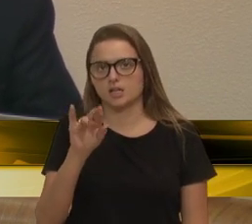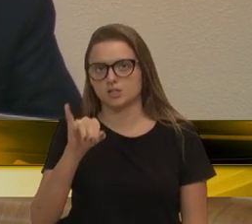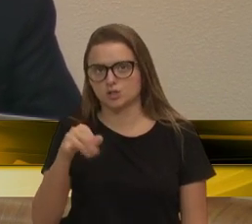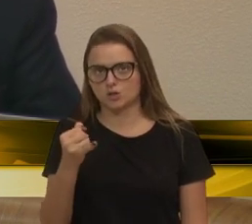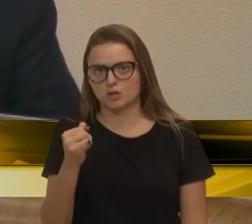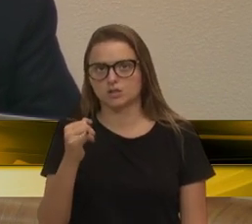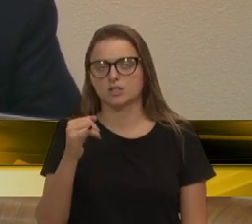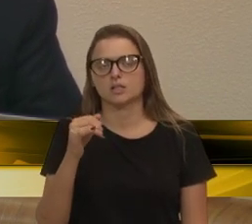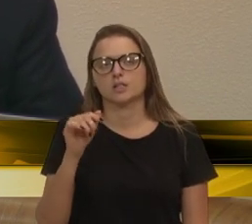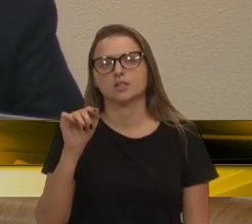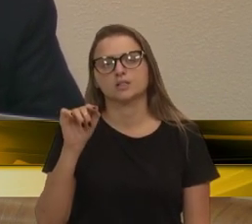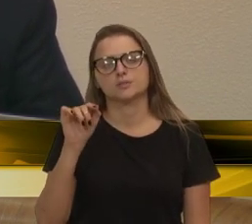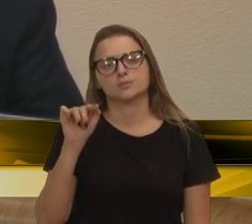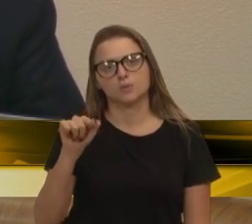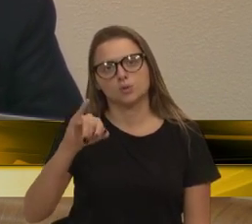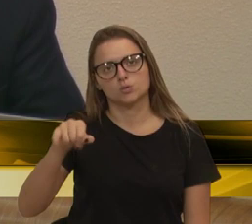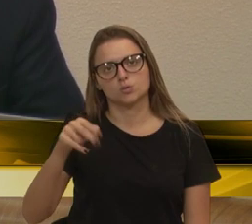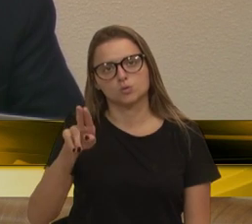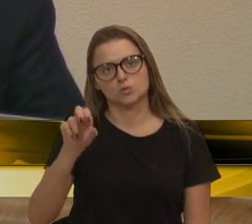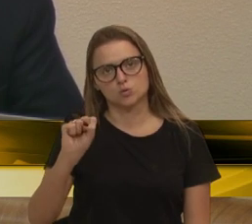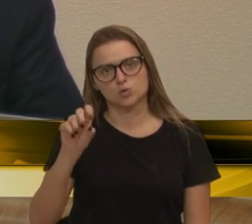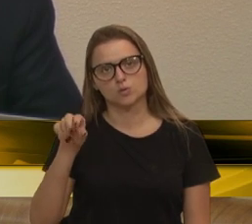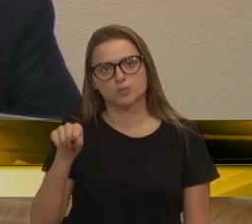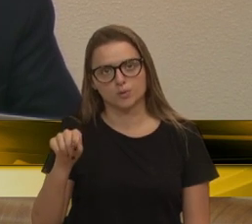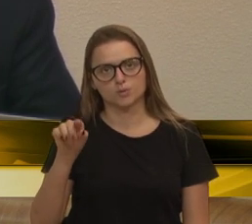tjrs.jus.br. Andamento processual